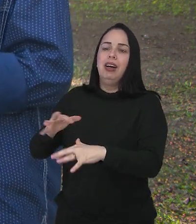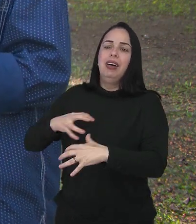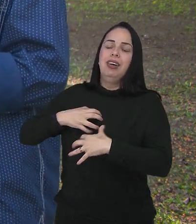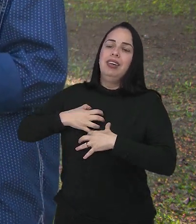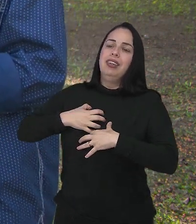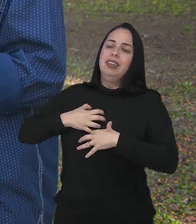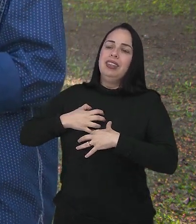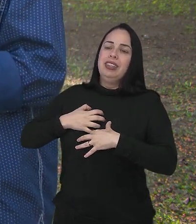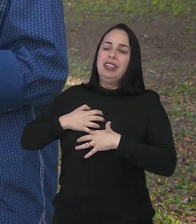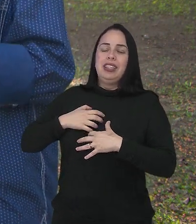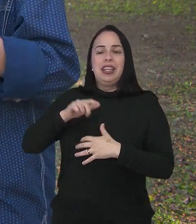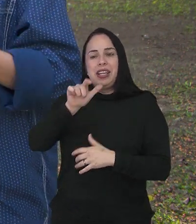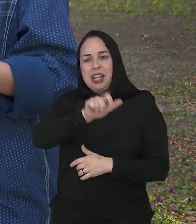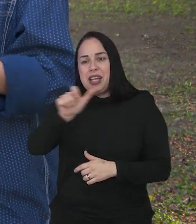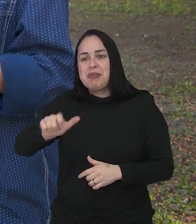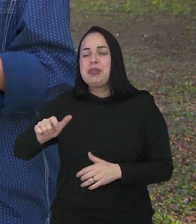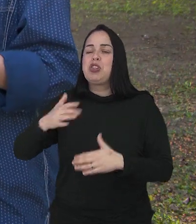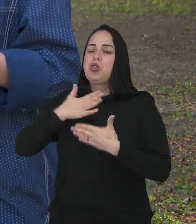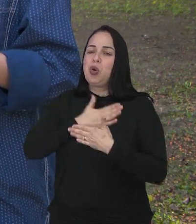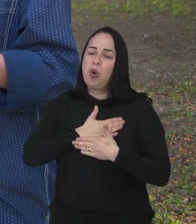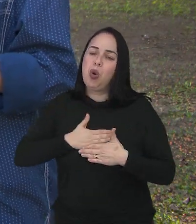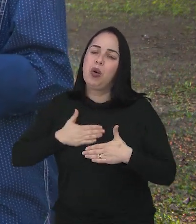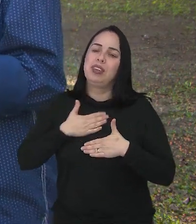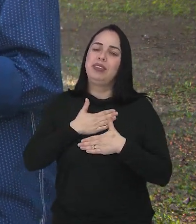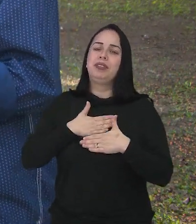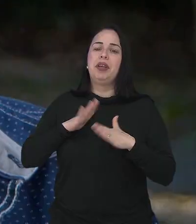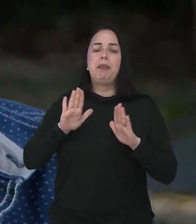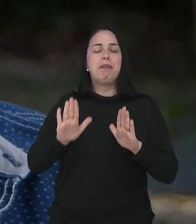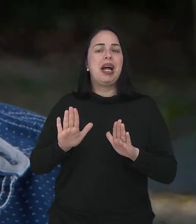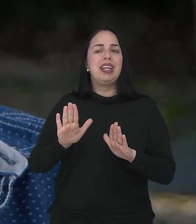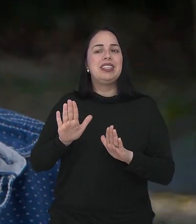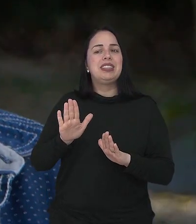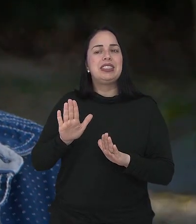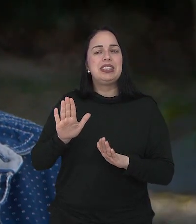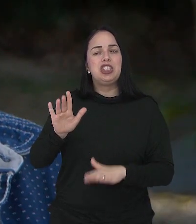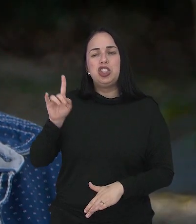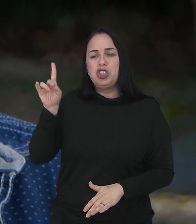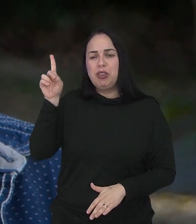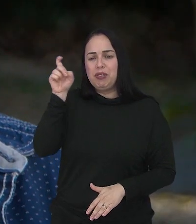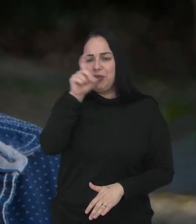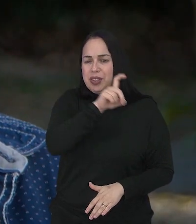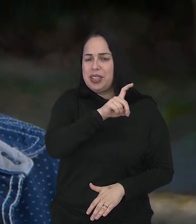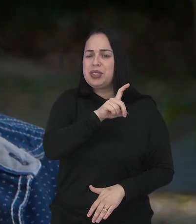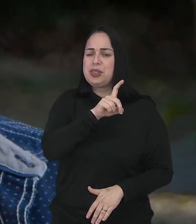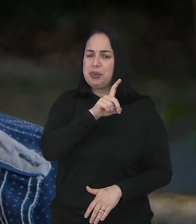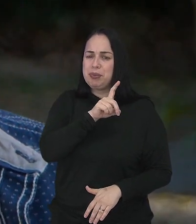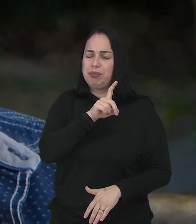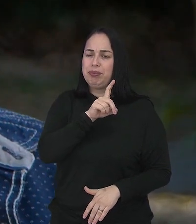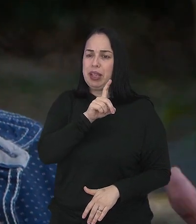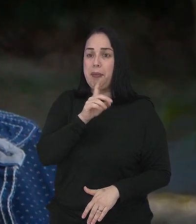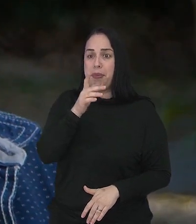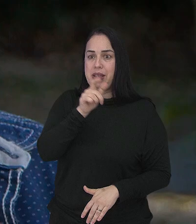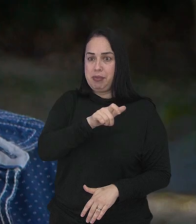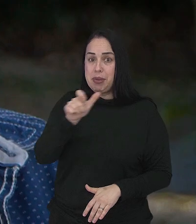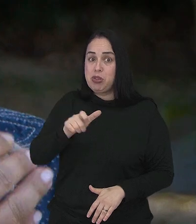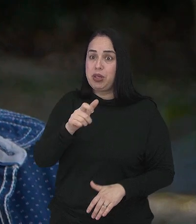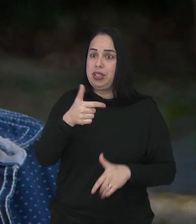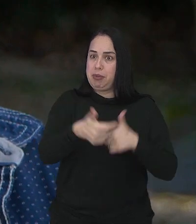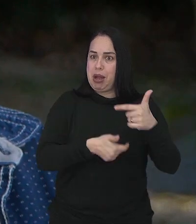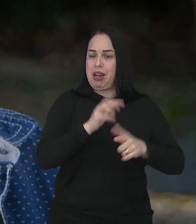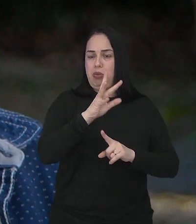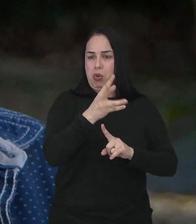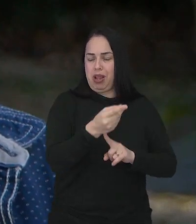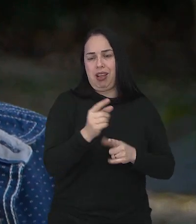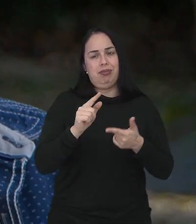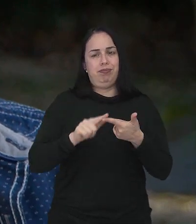recebeu o reconhecimento, o merecimento. Mas eu acho que o mais difícil da vida de quem trabalha com arte, seja música, seja